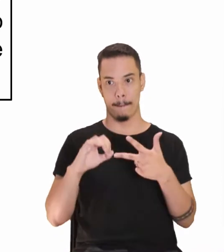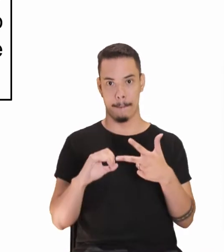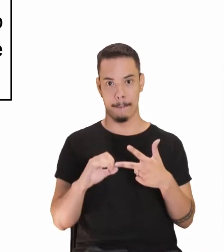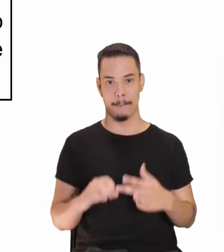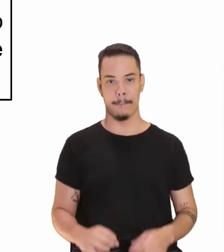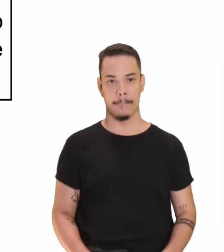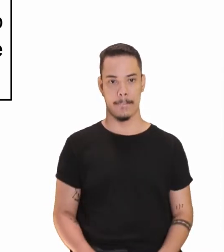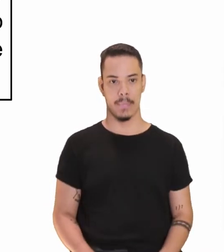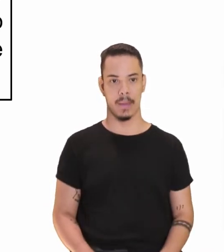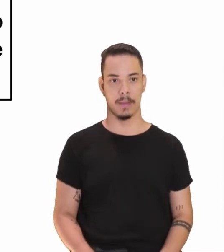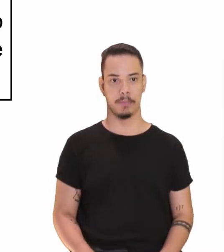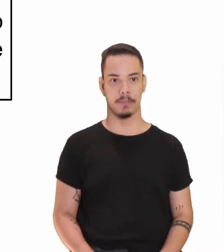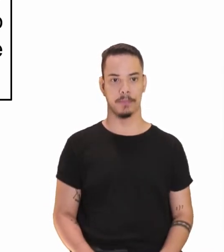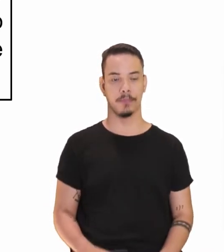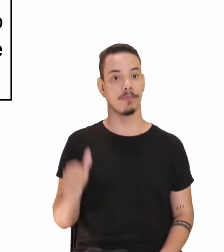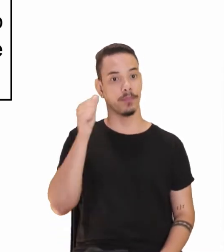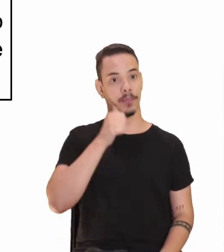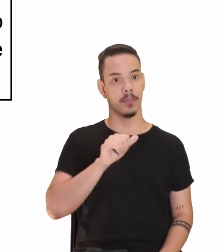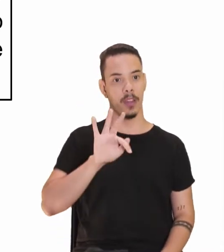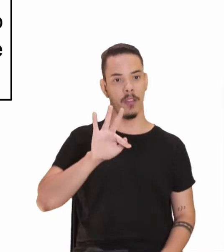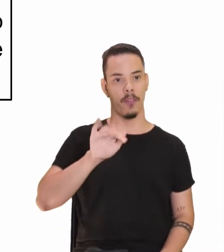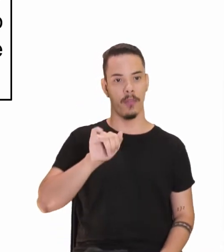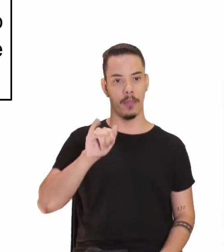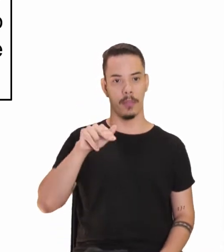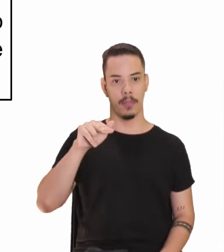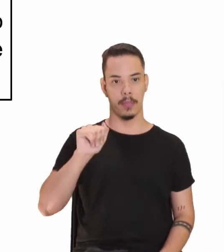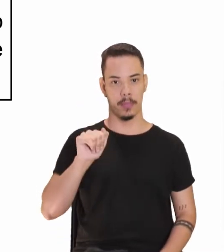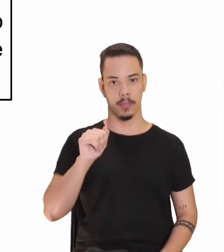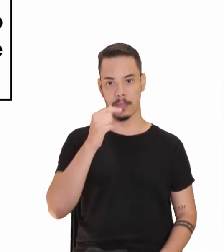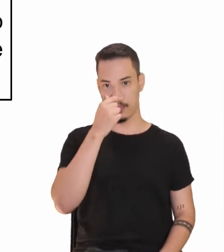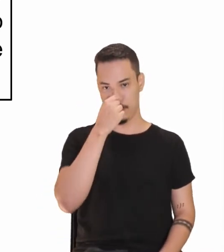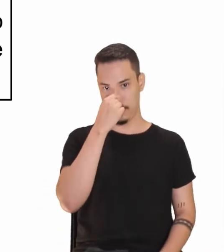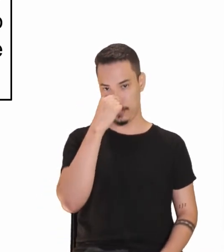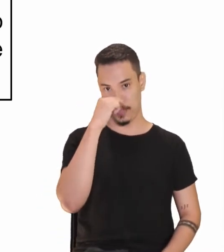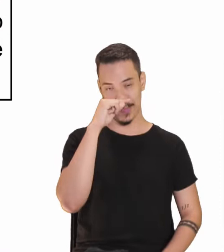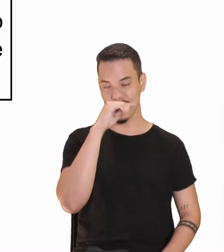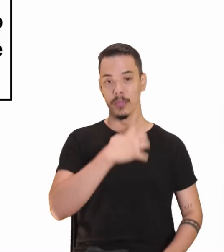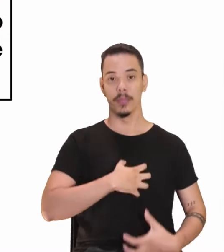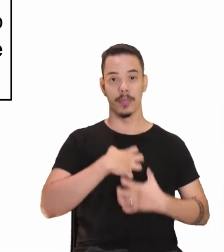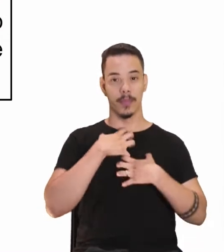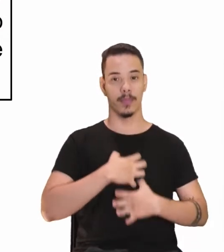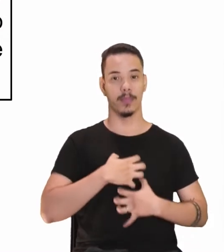Enem. Fabiana, arrepelando-se de raiva.